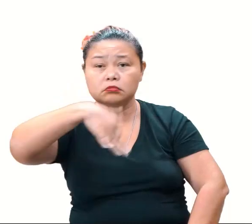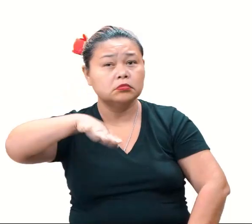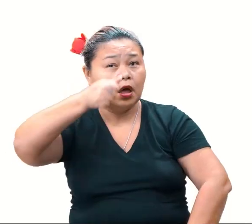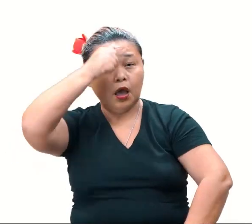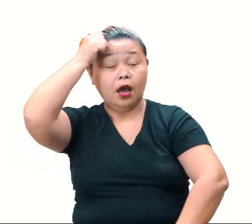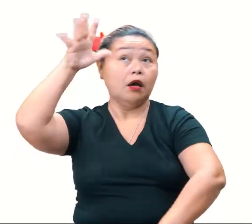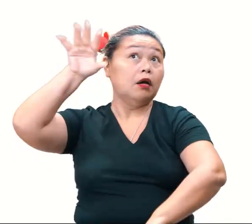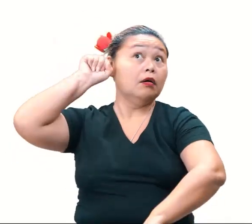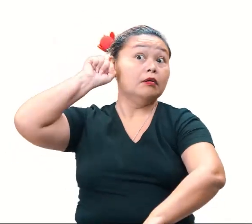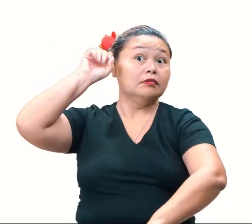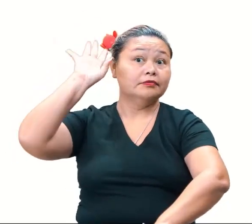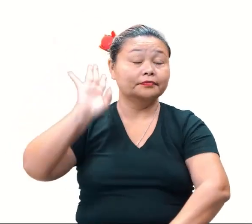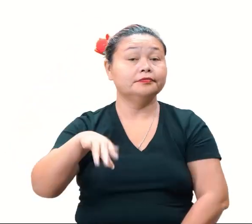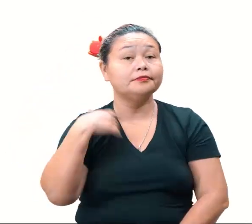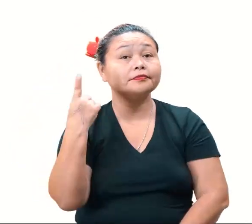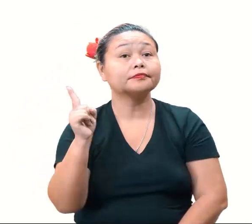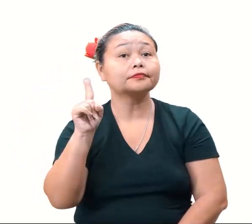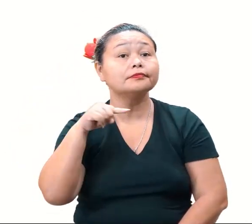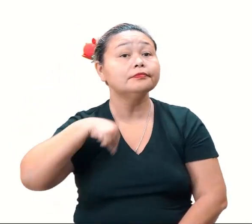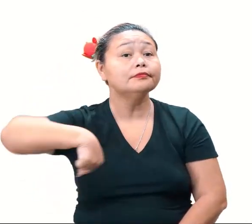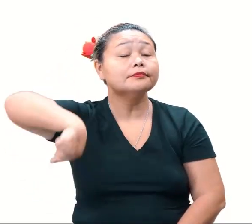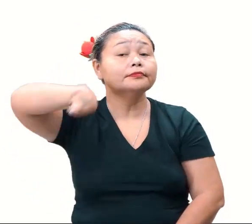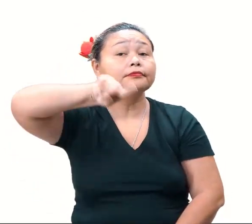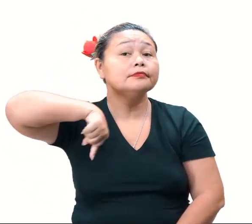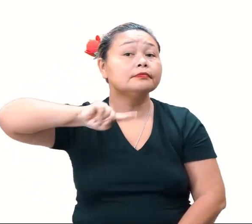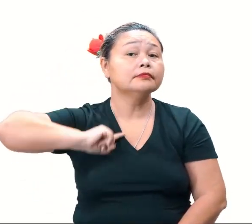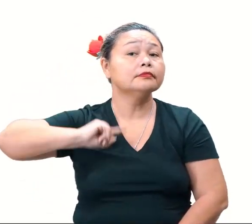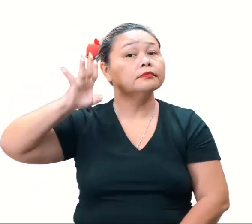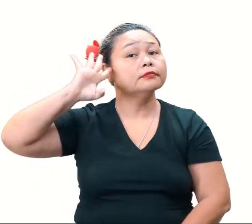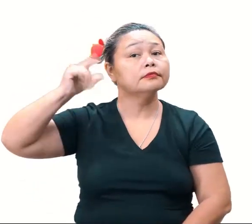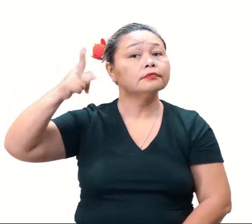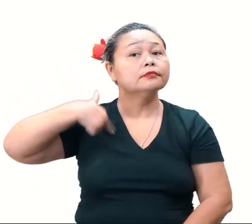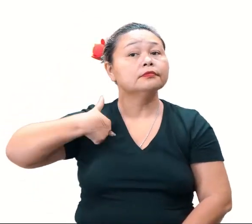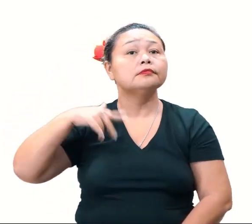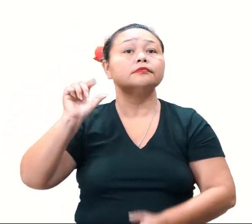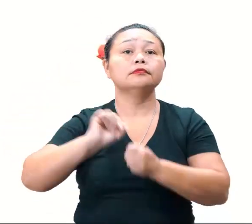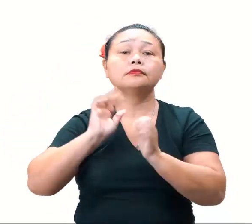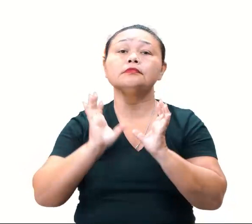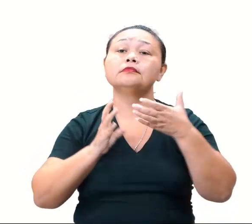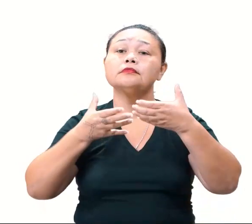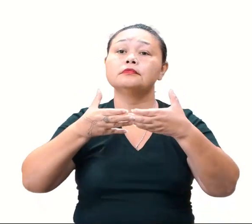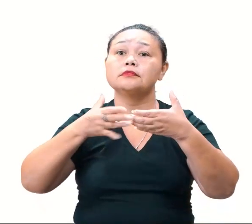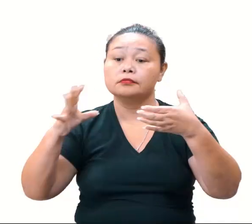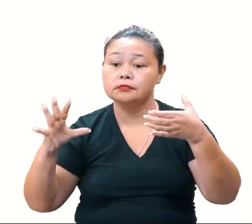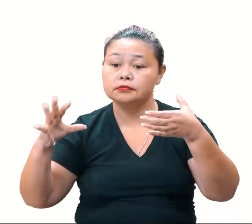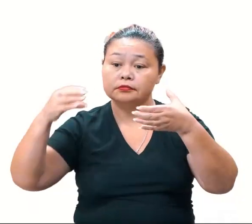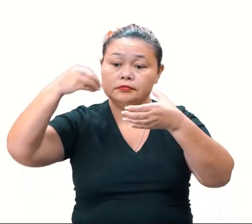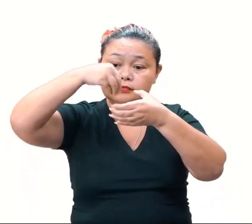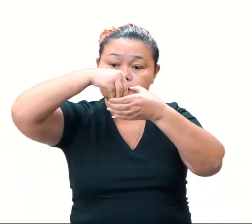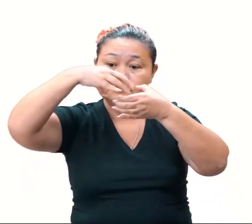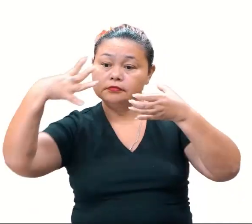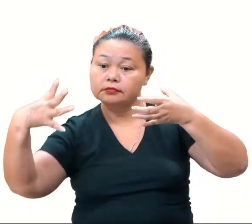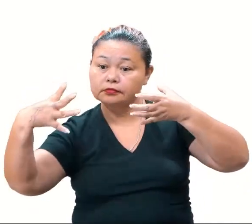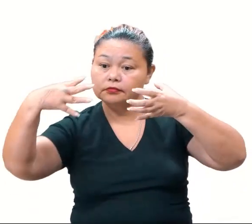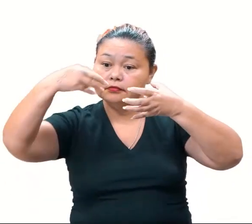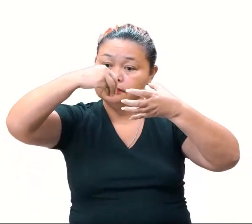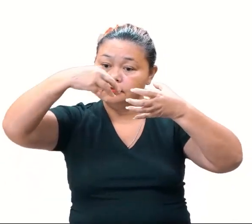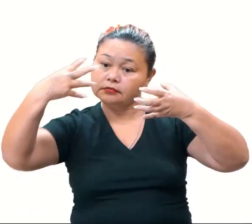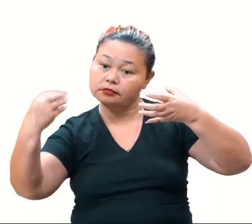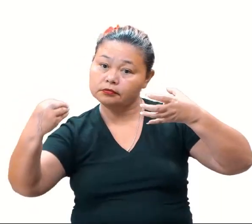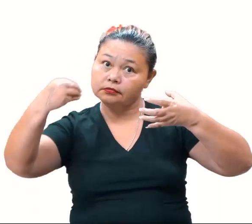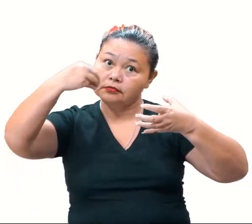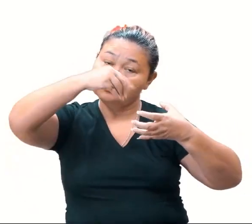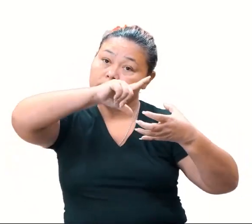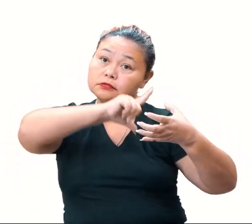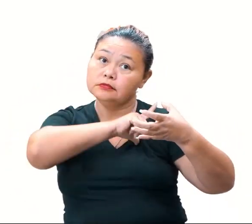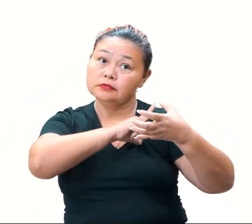Cabeludos. Vamos lá, dentro dessa teoria, um conjunto vai abraçando o outro, né? Isso. Ou seja, está contido ou contém